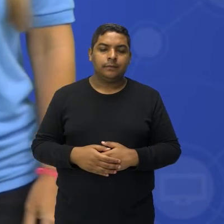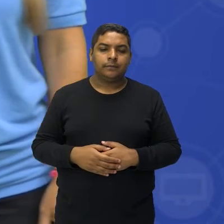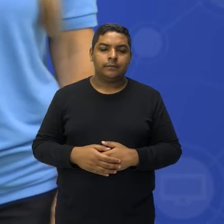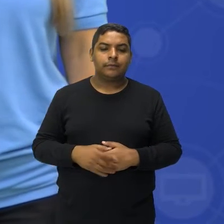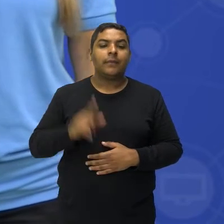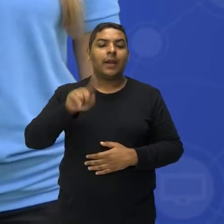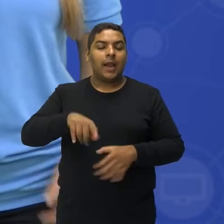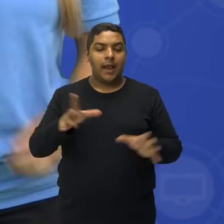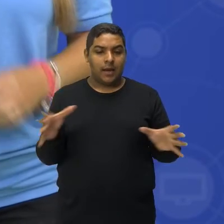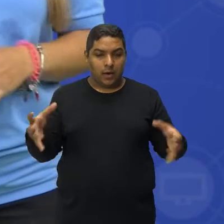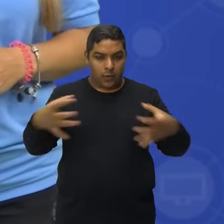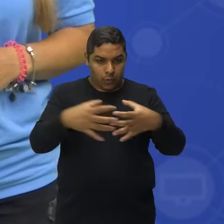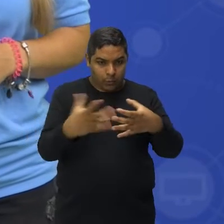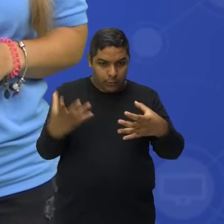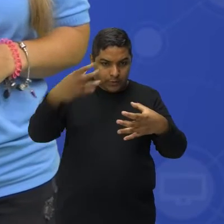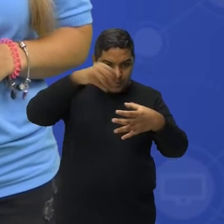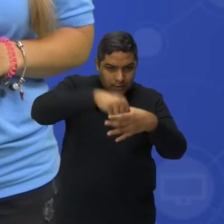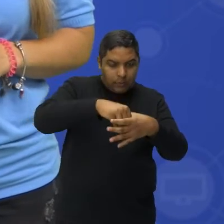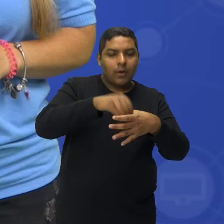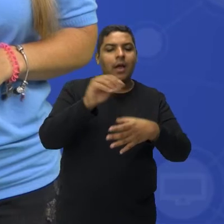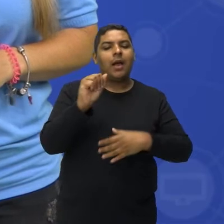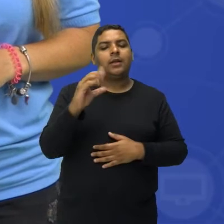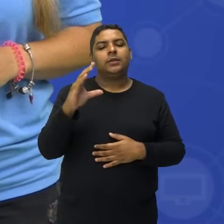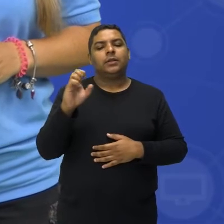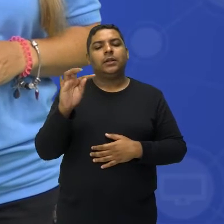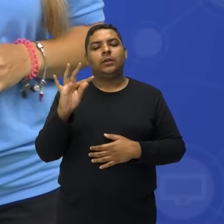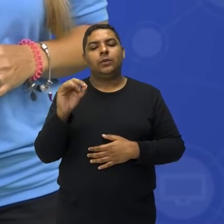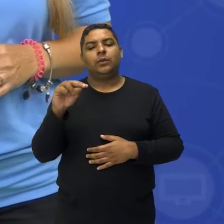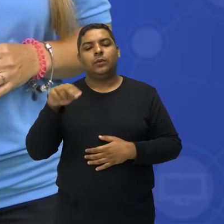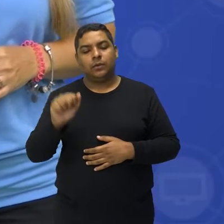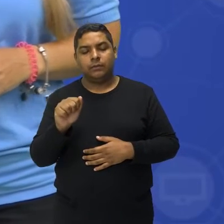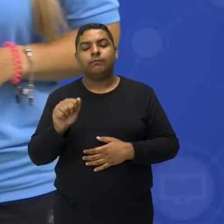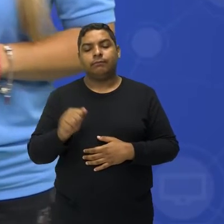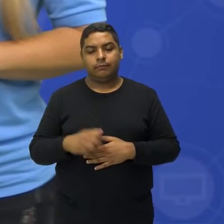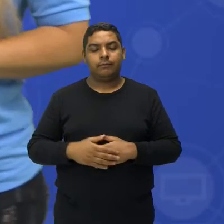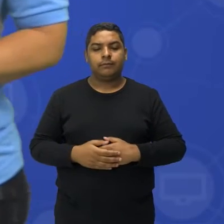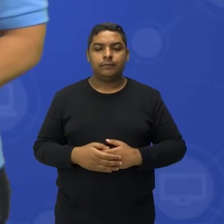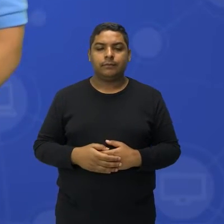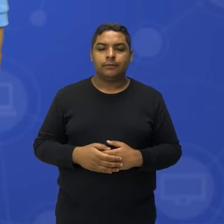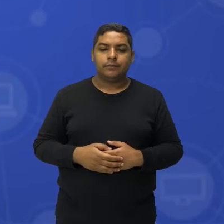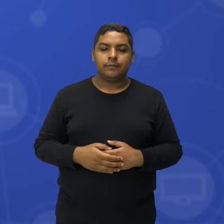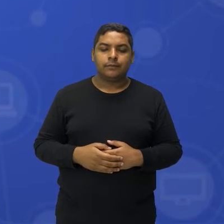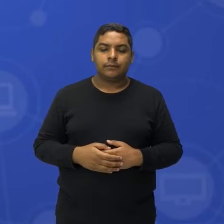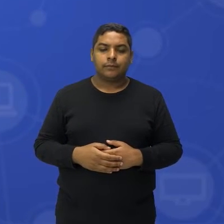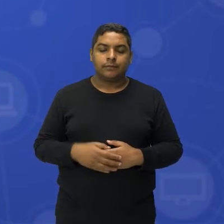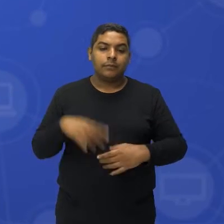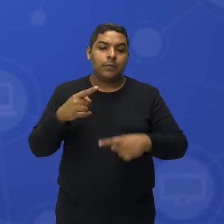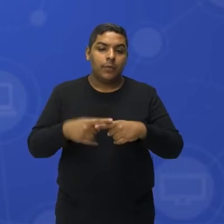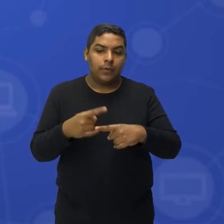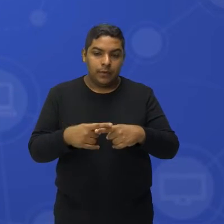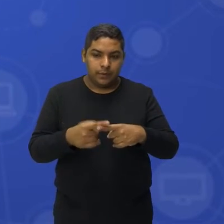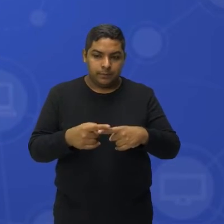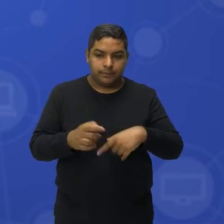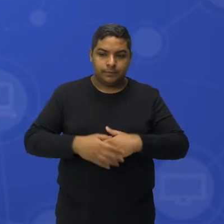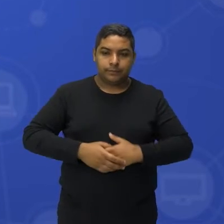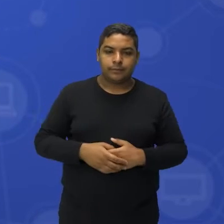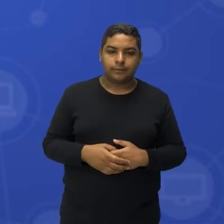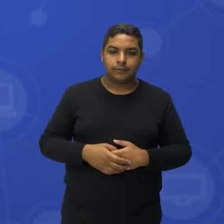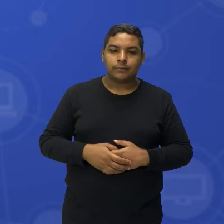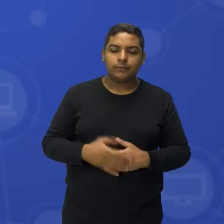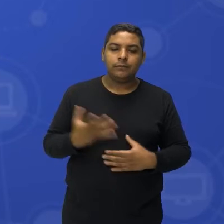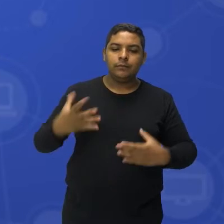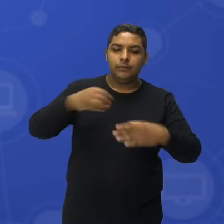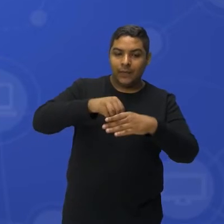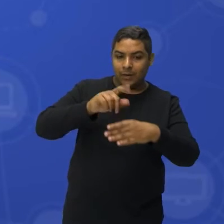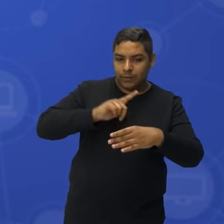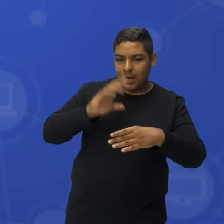faz parte do grupo das cetonas, tá bom? Então, ela está dentro desse grupo, justamente por conta da presença da